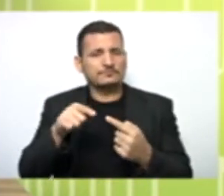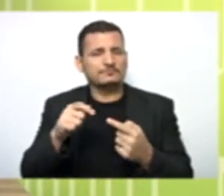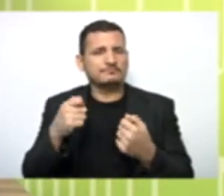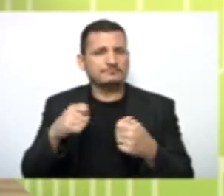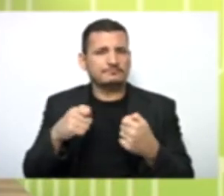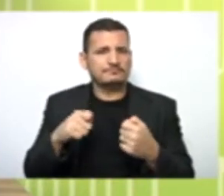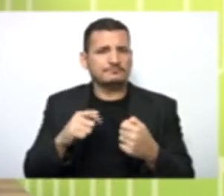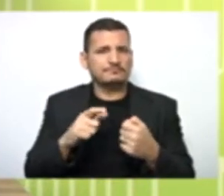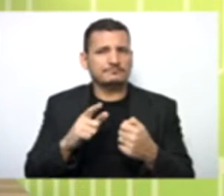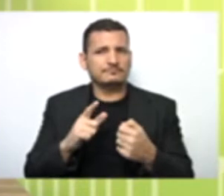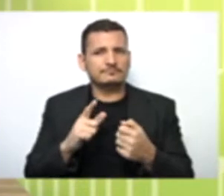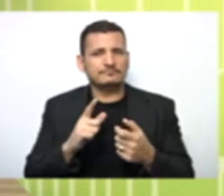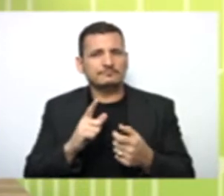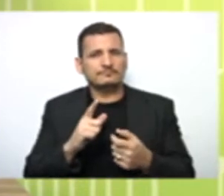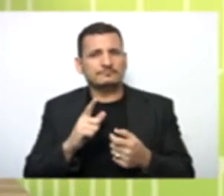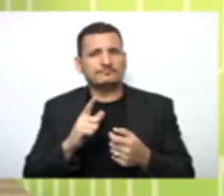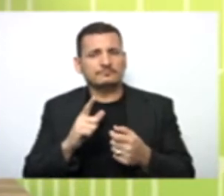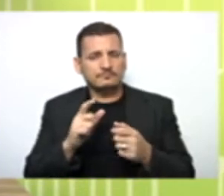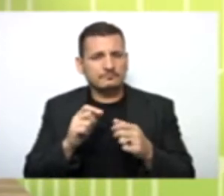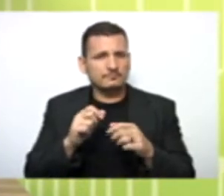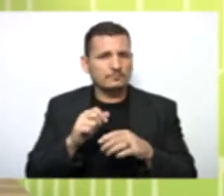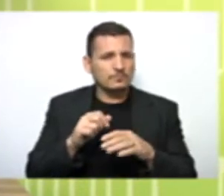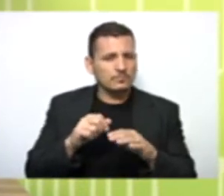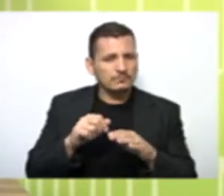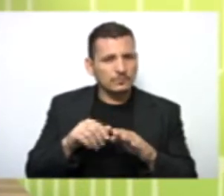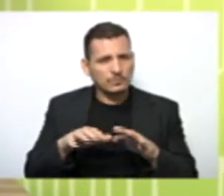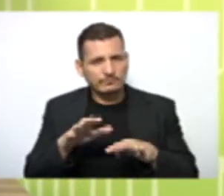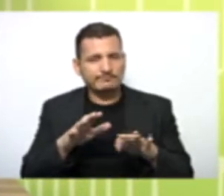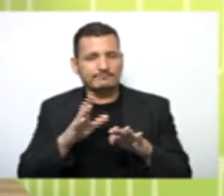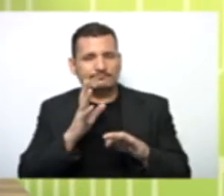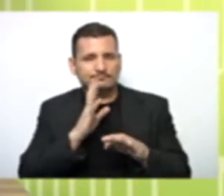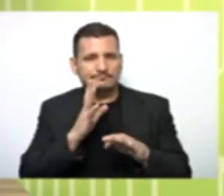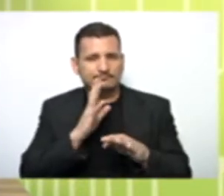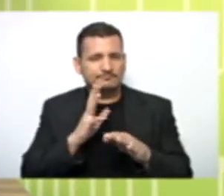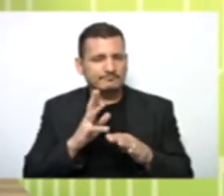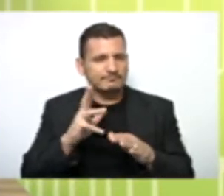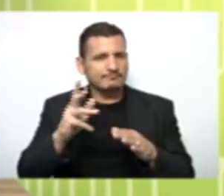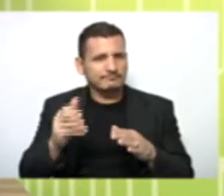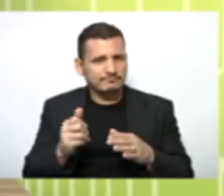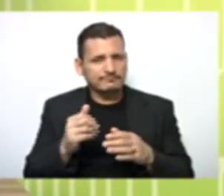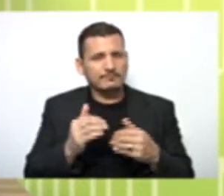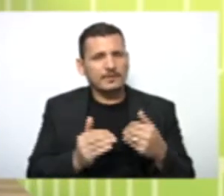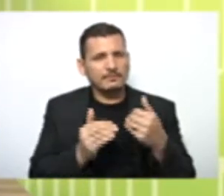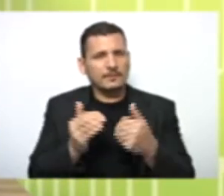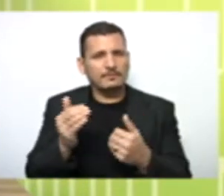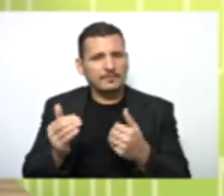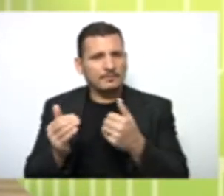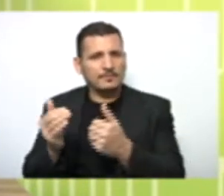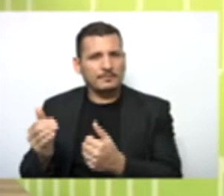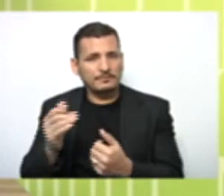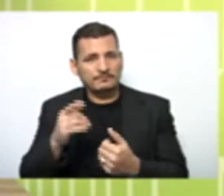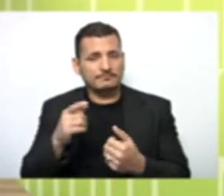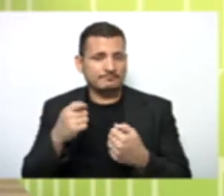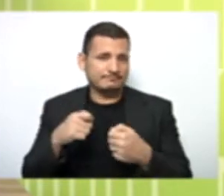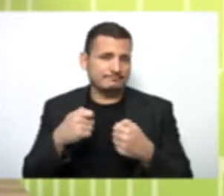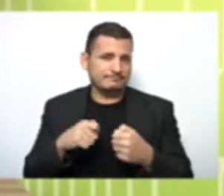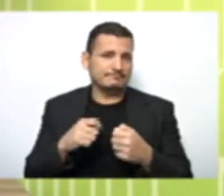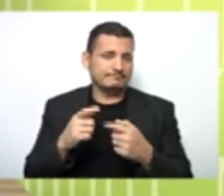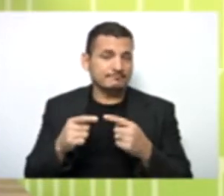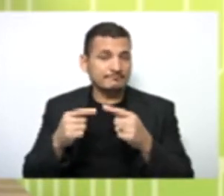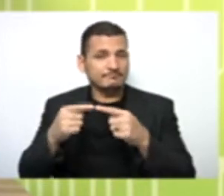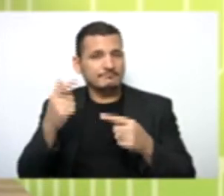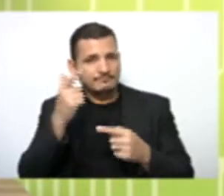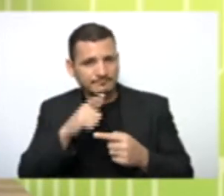ter cuidado, né? Tem que conhecer todos os ingredientes, todas as etapas que nós precisamos cumprir para alcançar